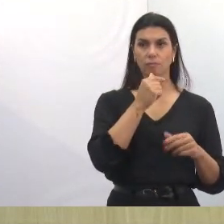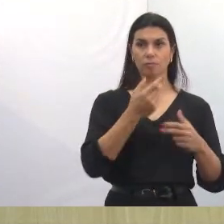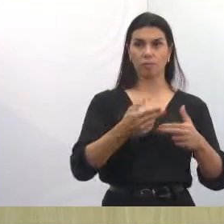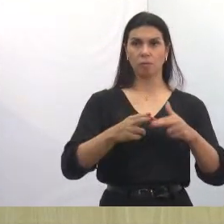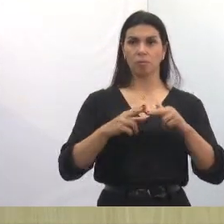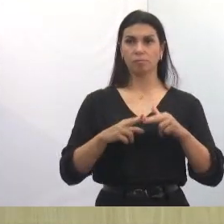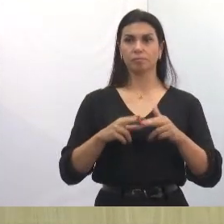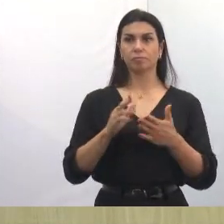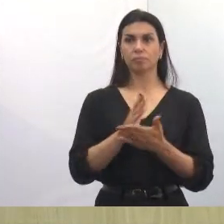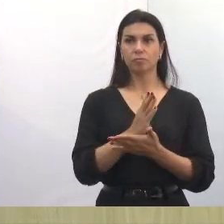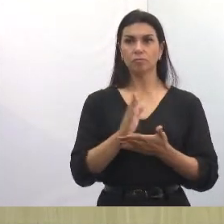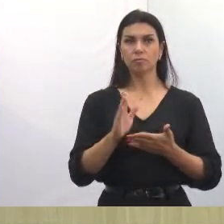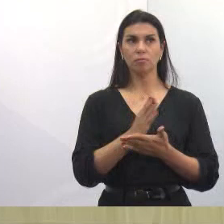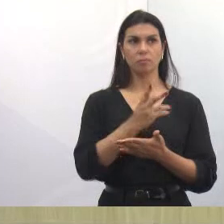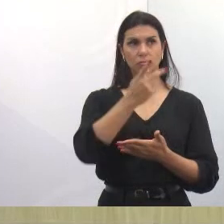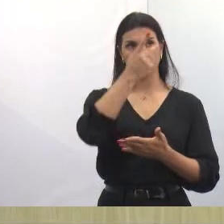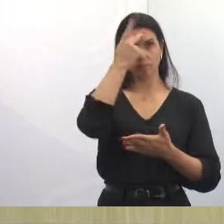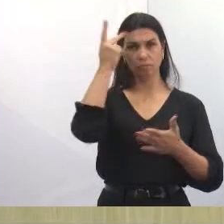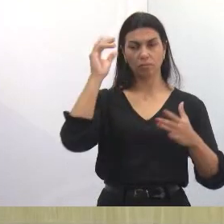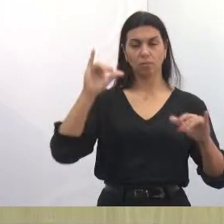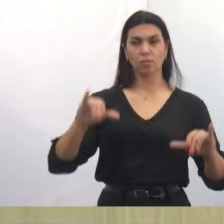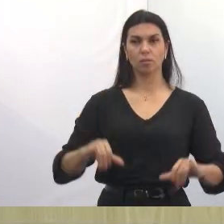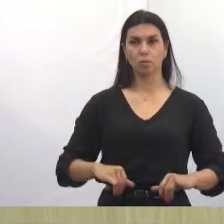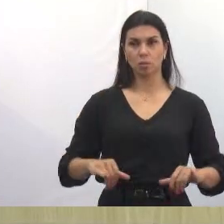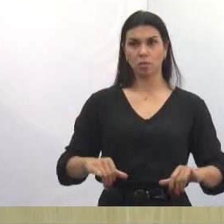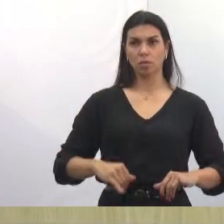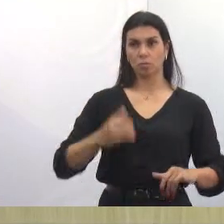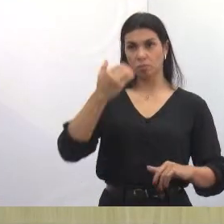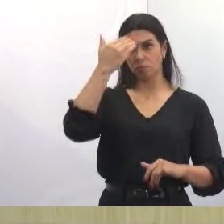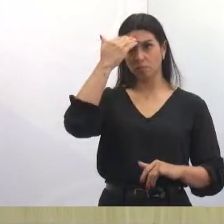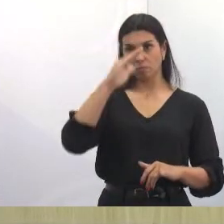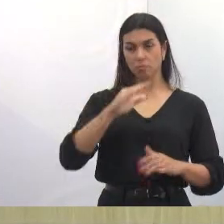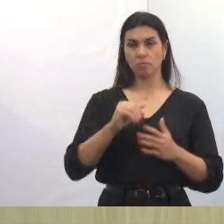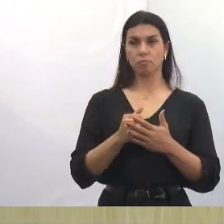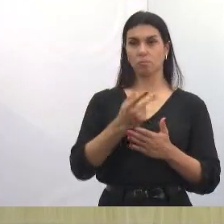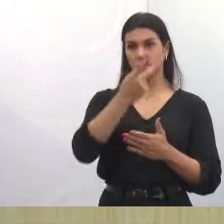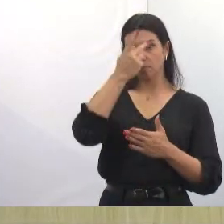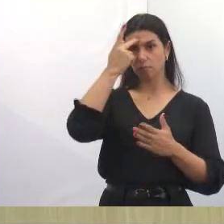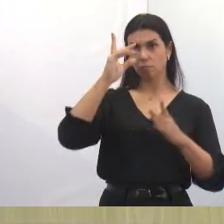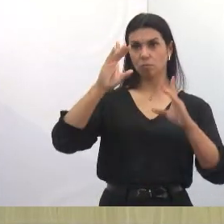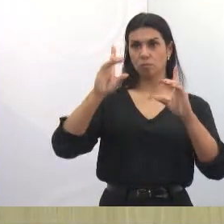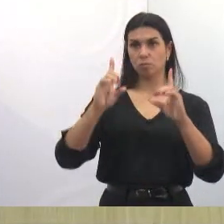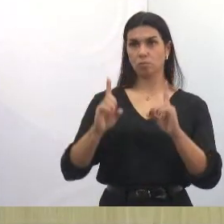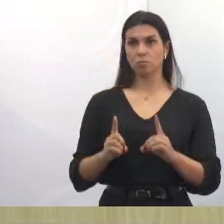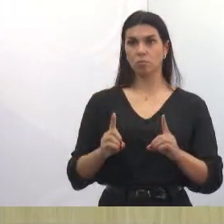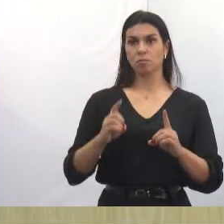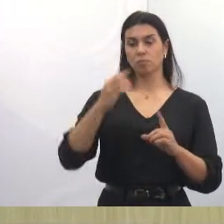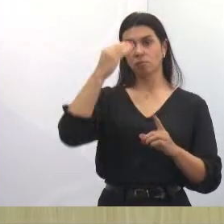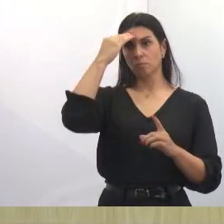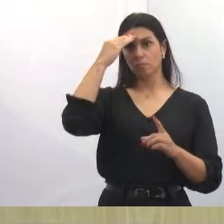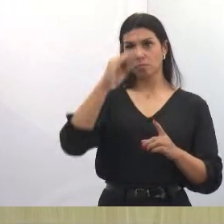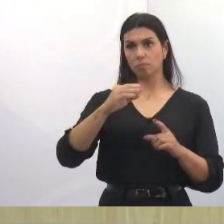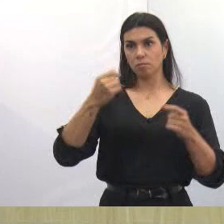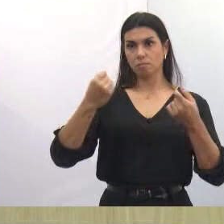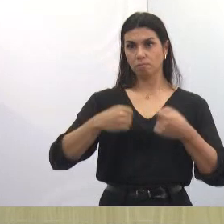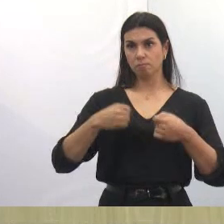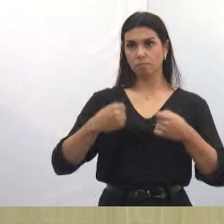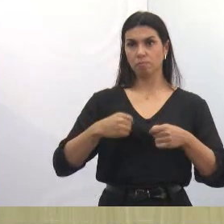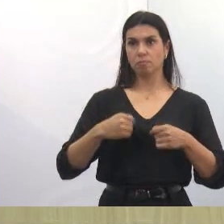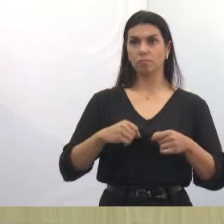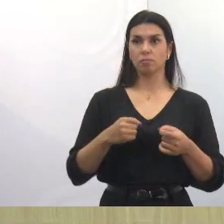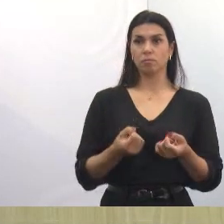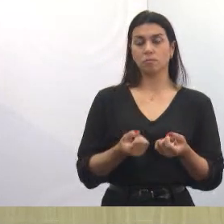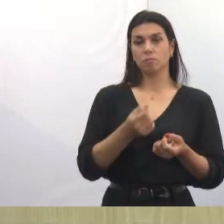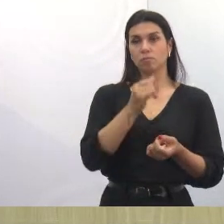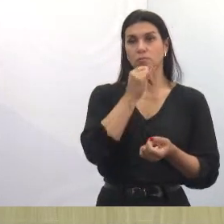muito afetados, principalmente cadeirantes e idosos que eventualmente precisem de atendimento